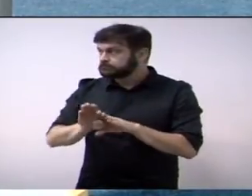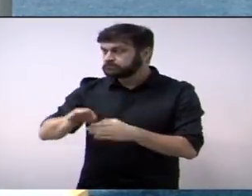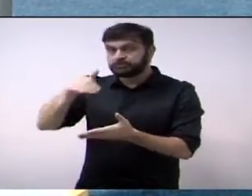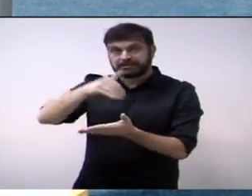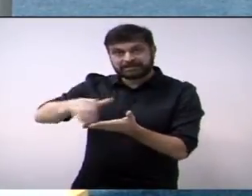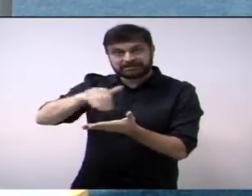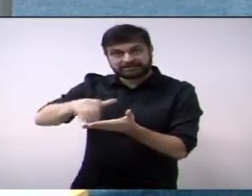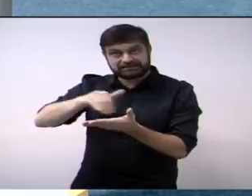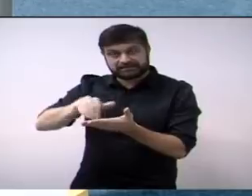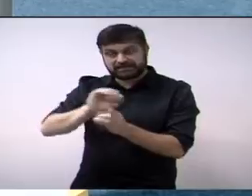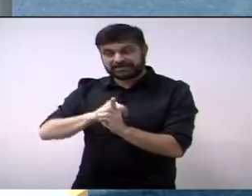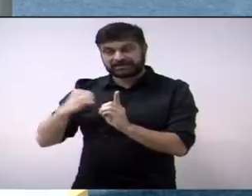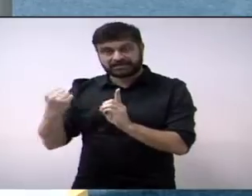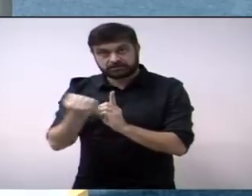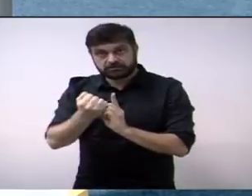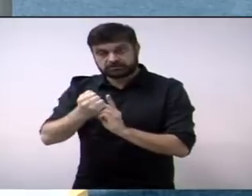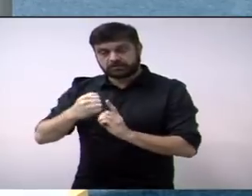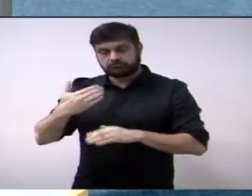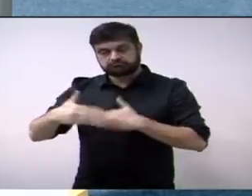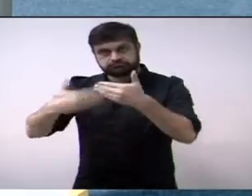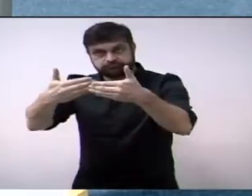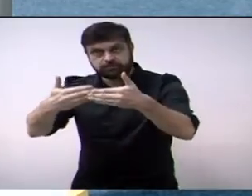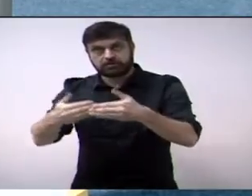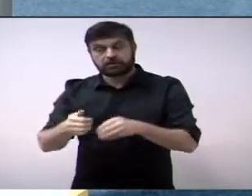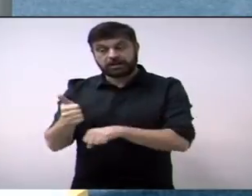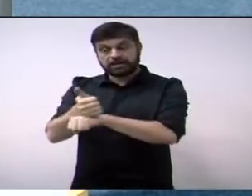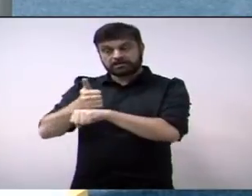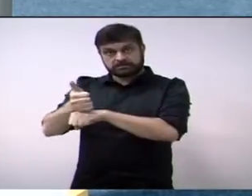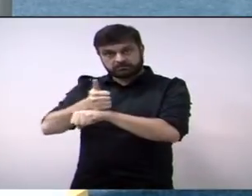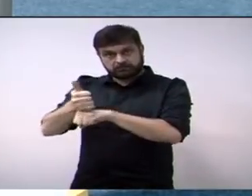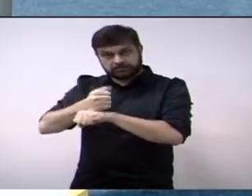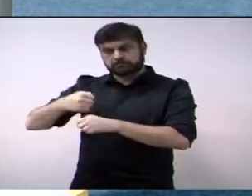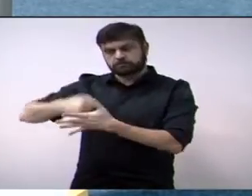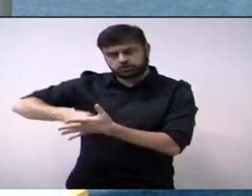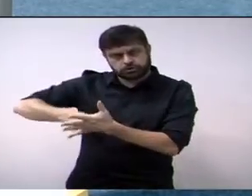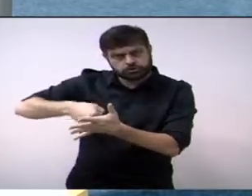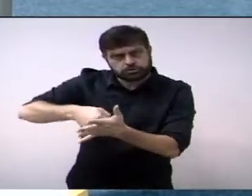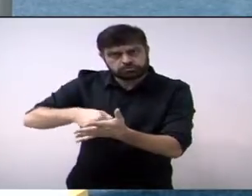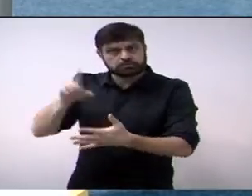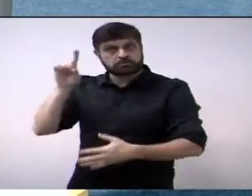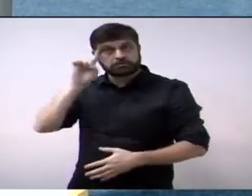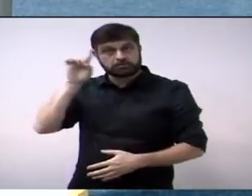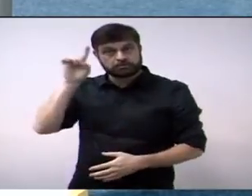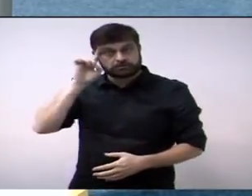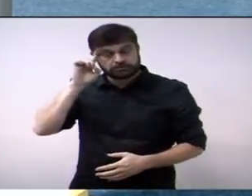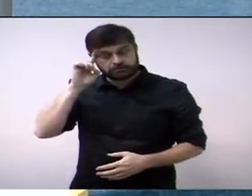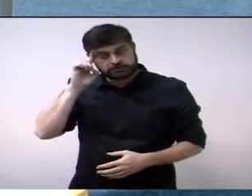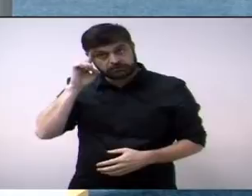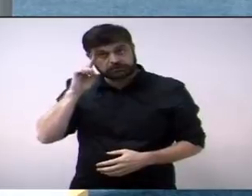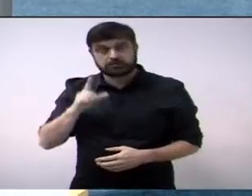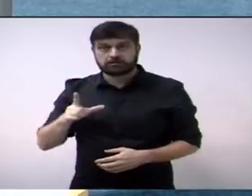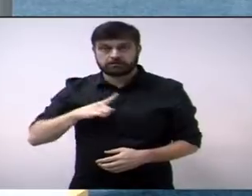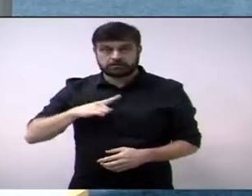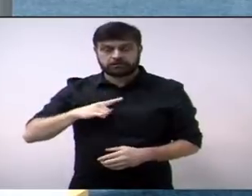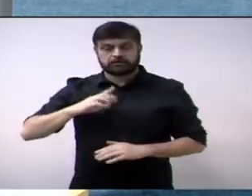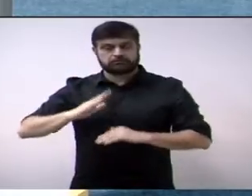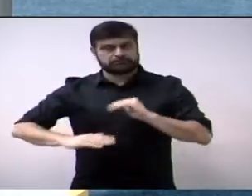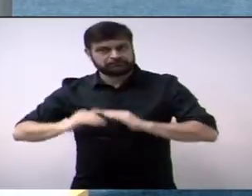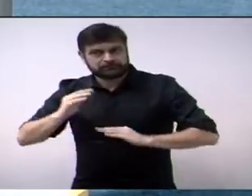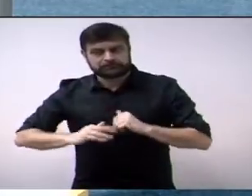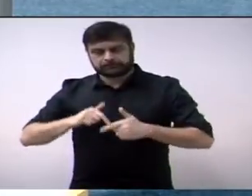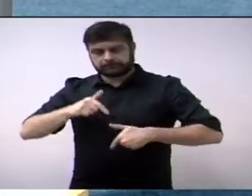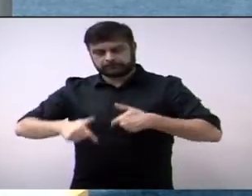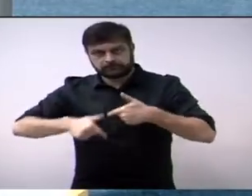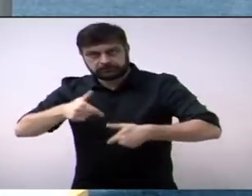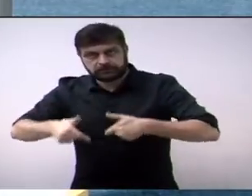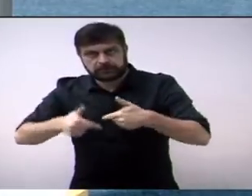e Desenvolvimento Social, as assistentes sociais que também lutam todos os dias para que tenham atividades,